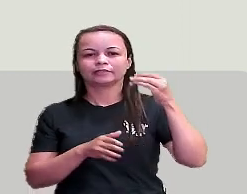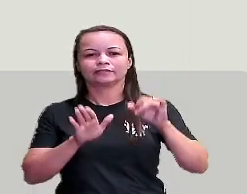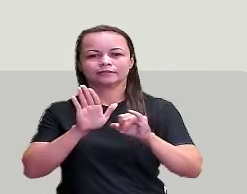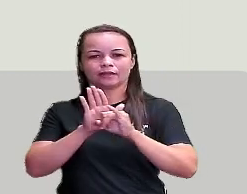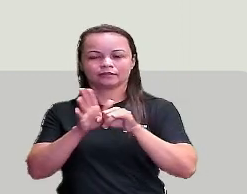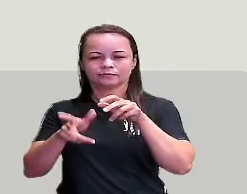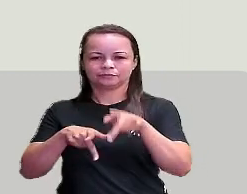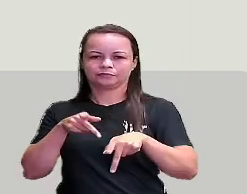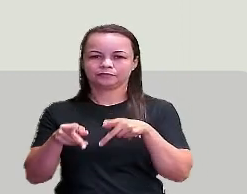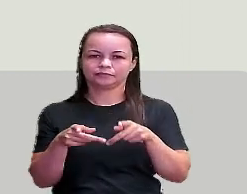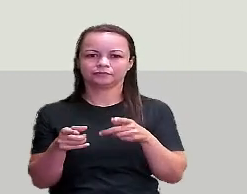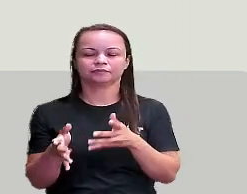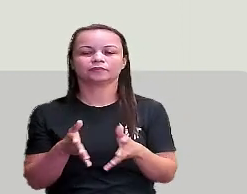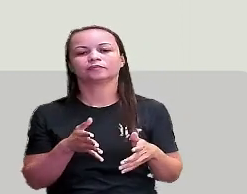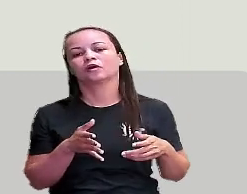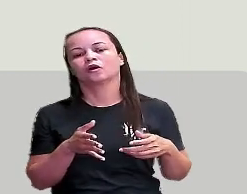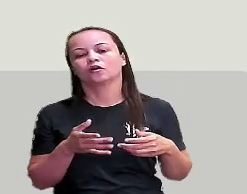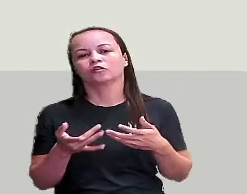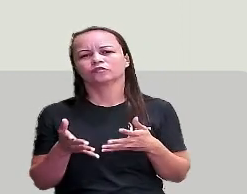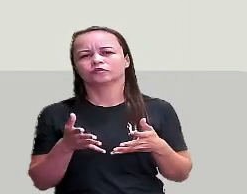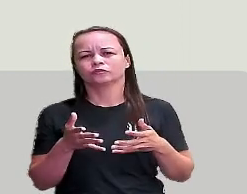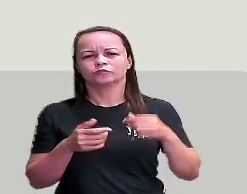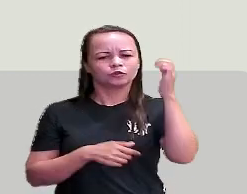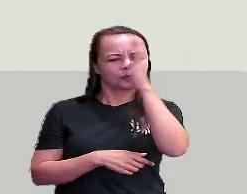povo. No Brasil, a Constituição de